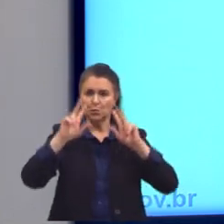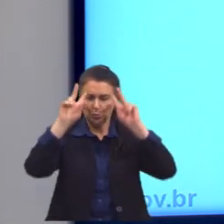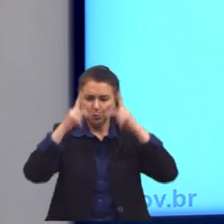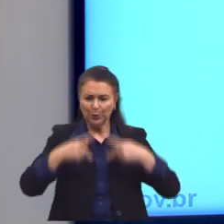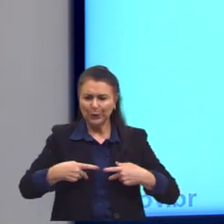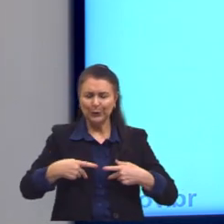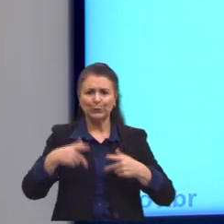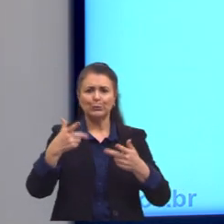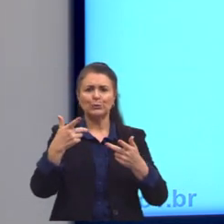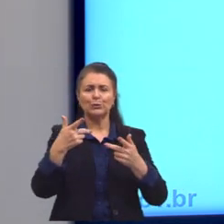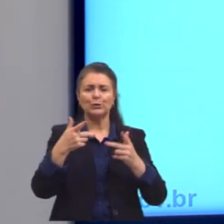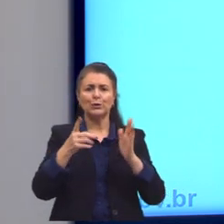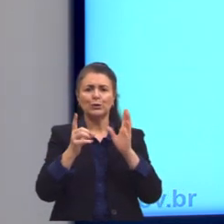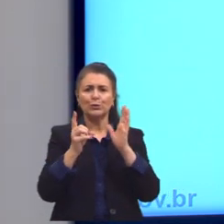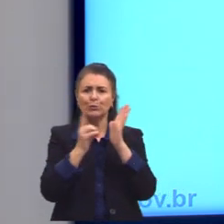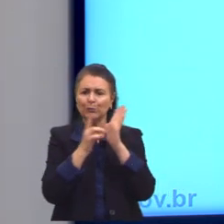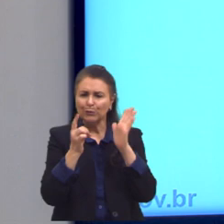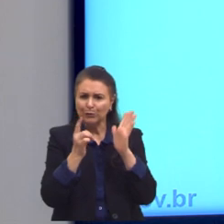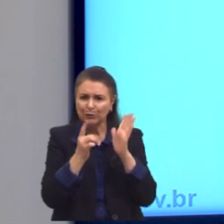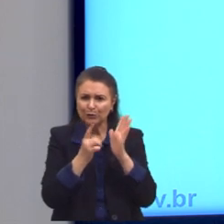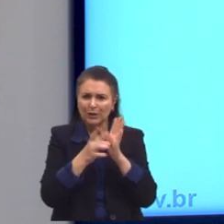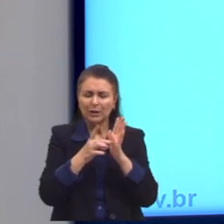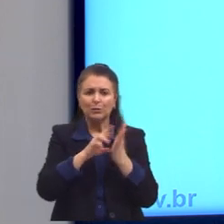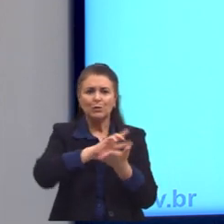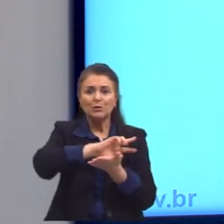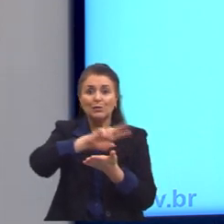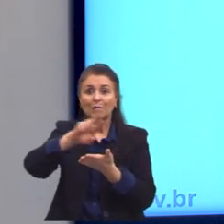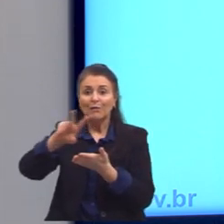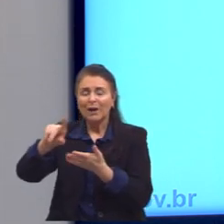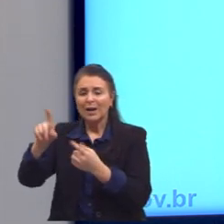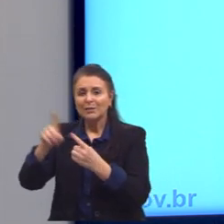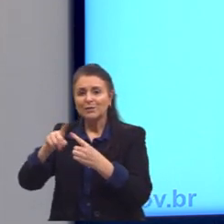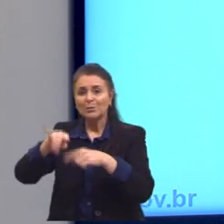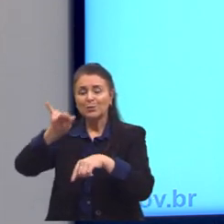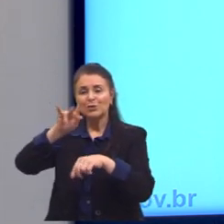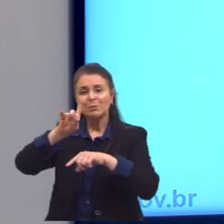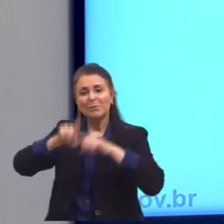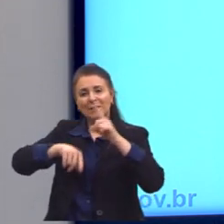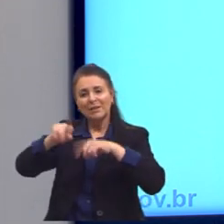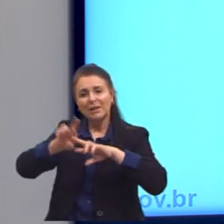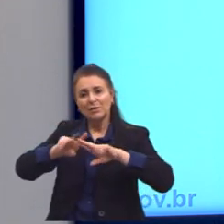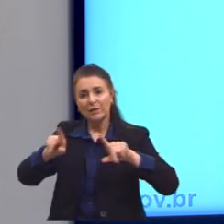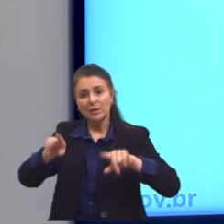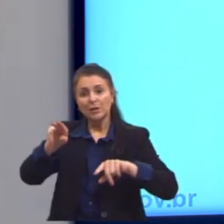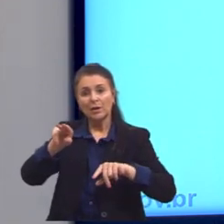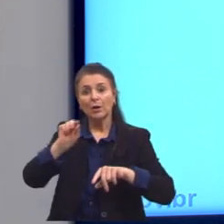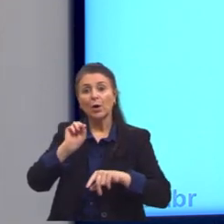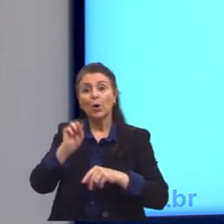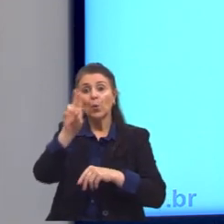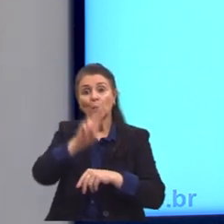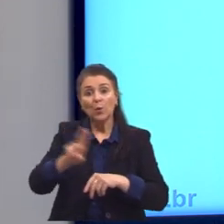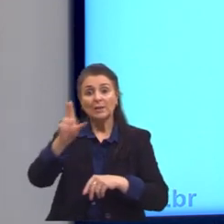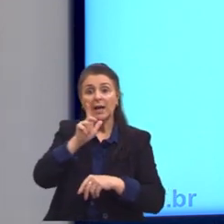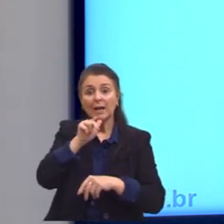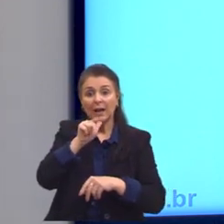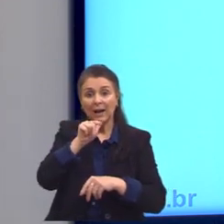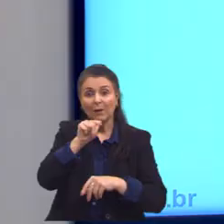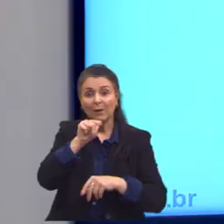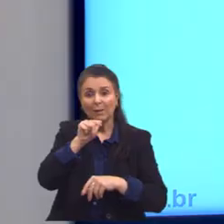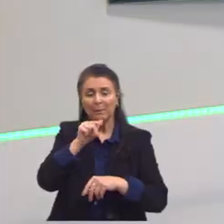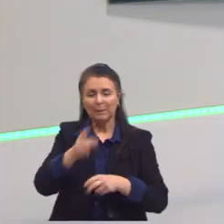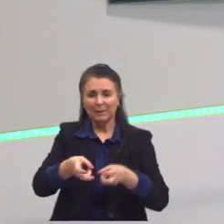vidro Titanium aço cobre e aí você coloca conseguem colocar na água para ver se vai afundar ou se vai